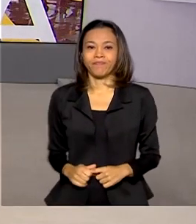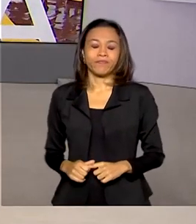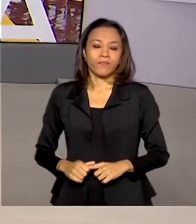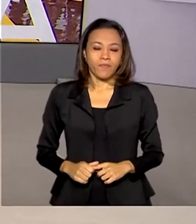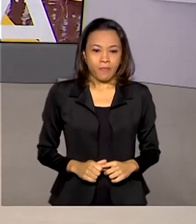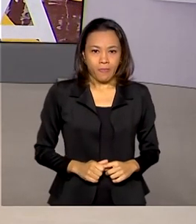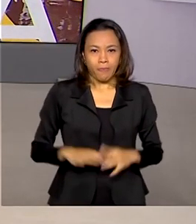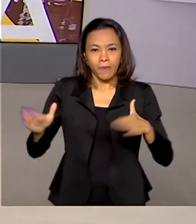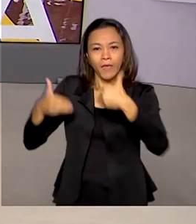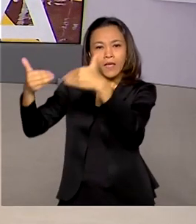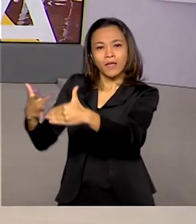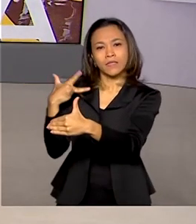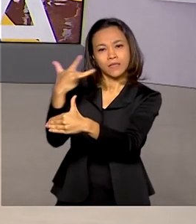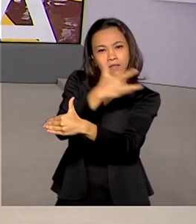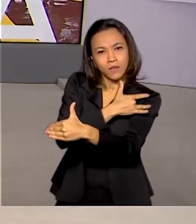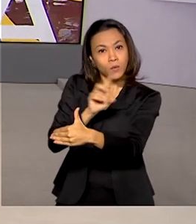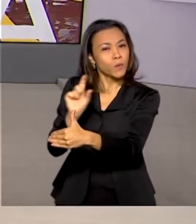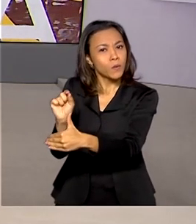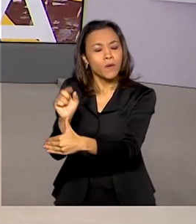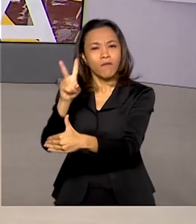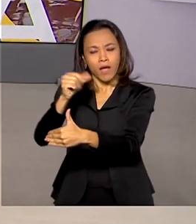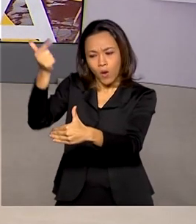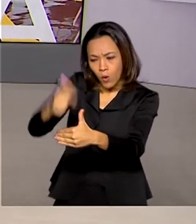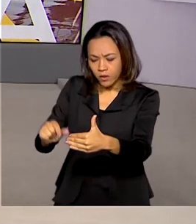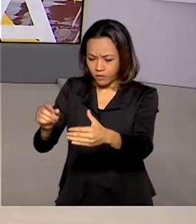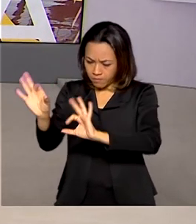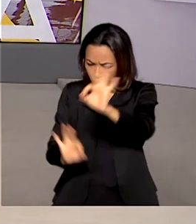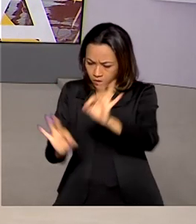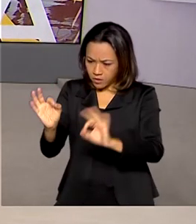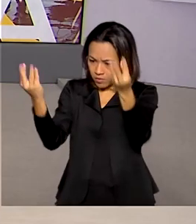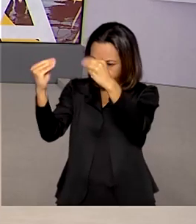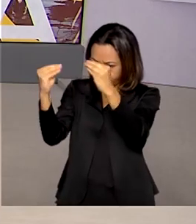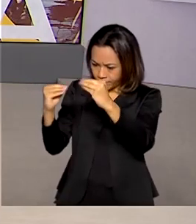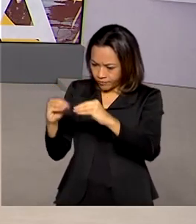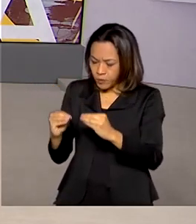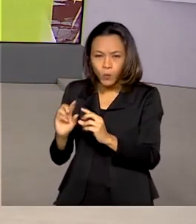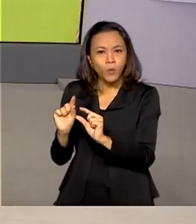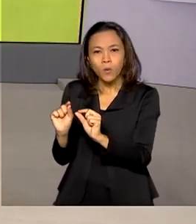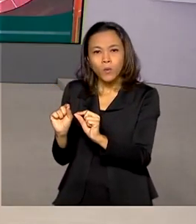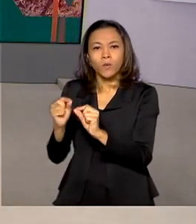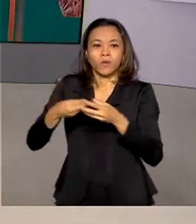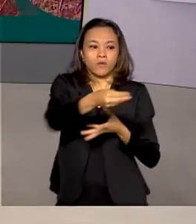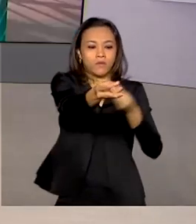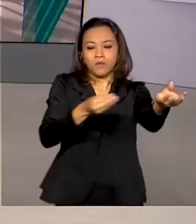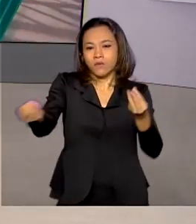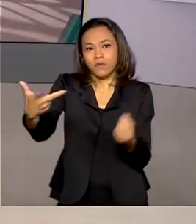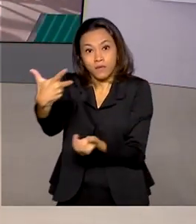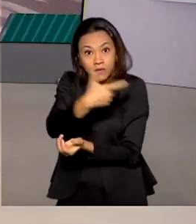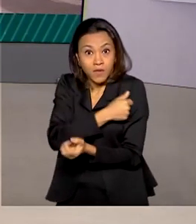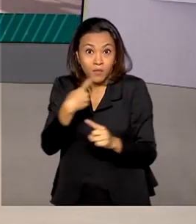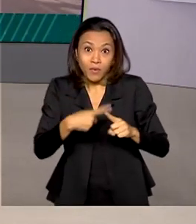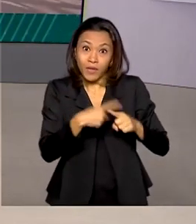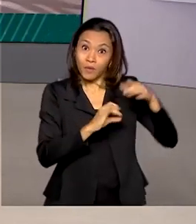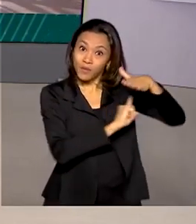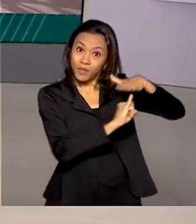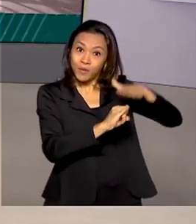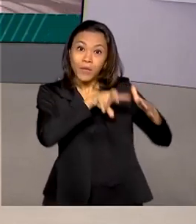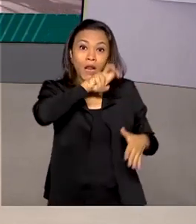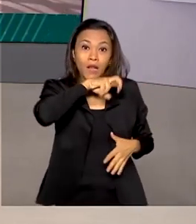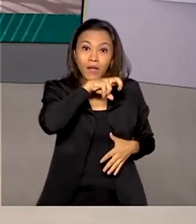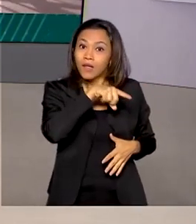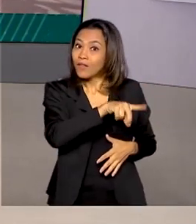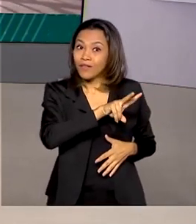Ministério da Saúde informou que vai refazer o planejamento de distribuição de vacinas, pois o Instituto Butantan não deve entregar